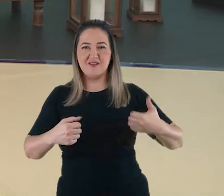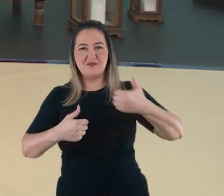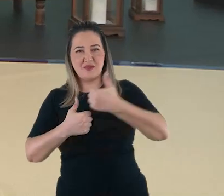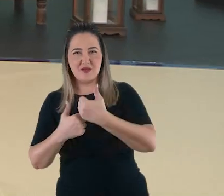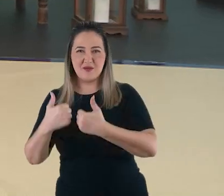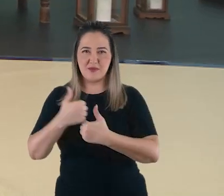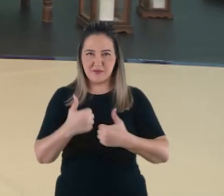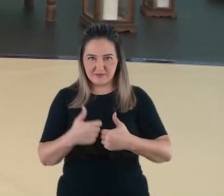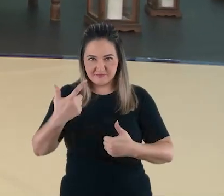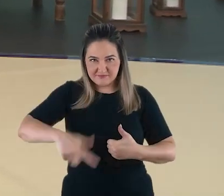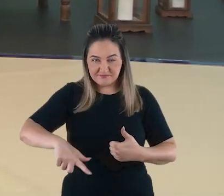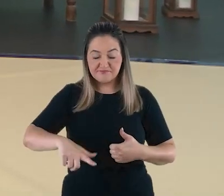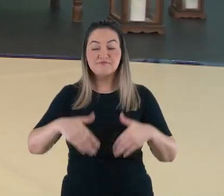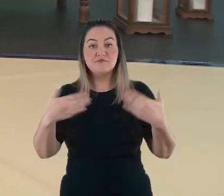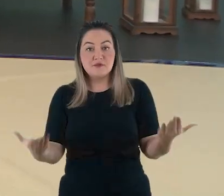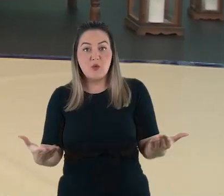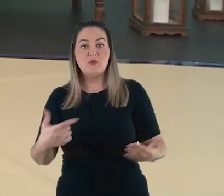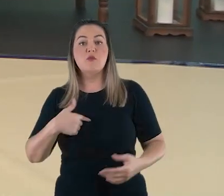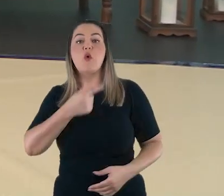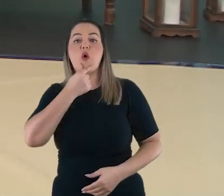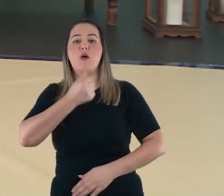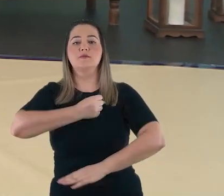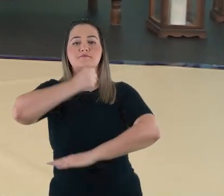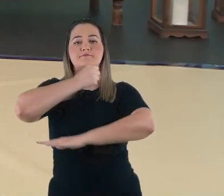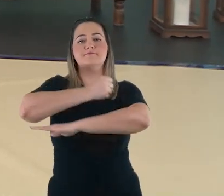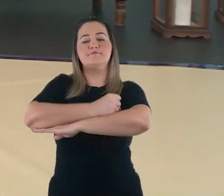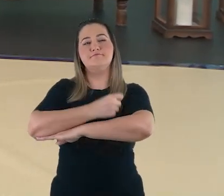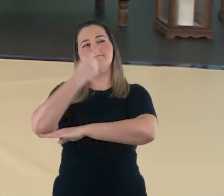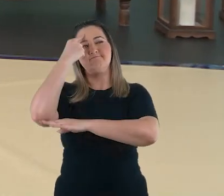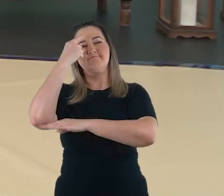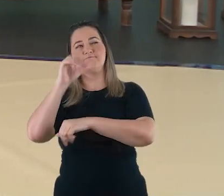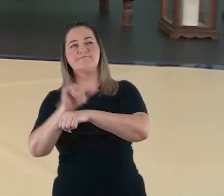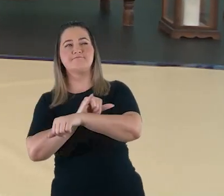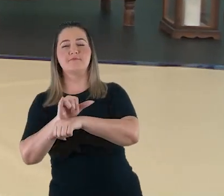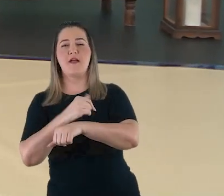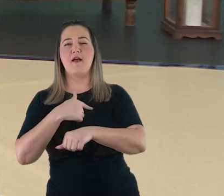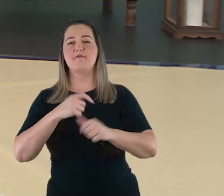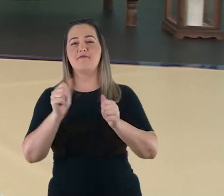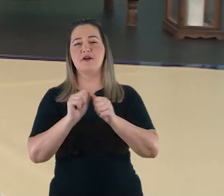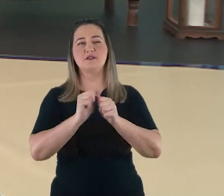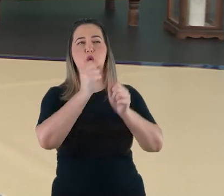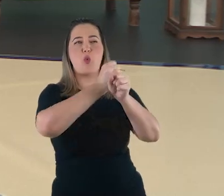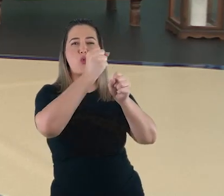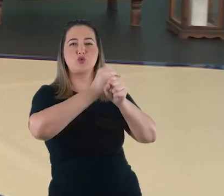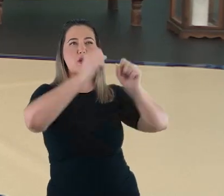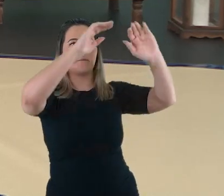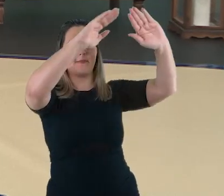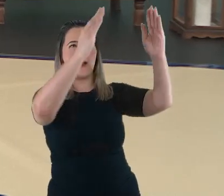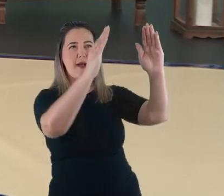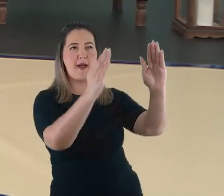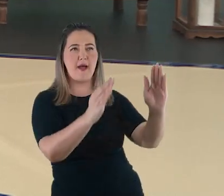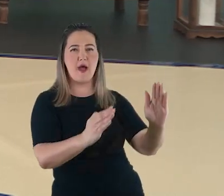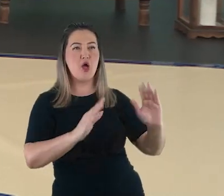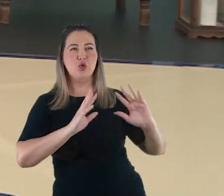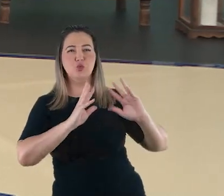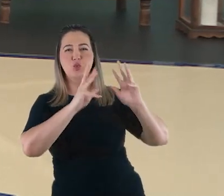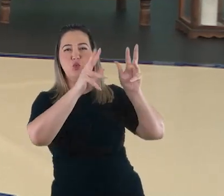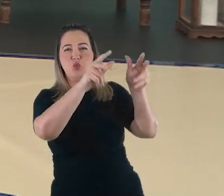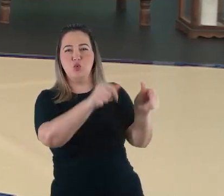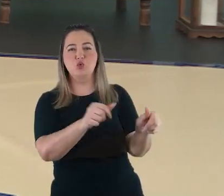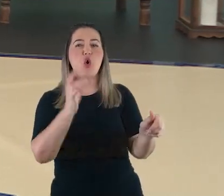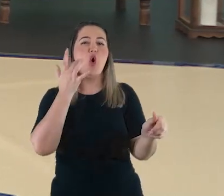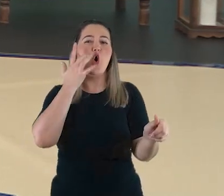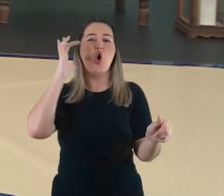rei Nabucodonosor mandou então erguer uma imagem inteira de ouro, quem sabe como forma de perpetuar o que no sonho